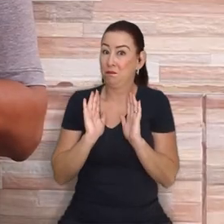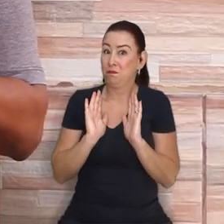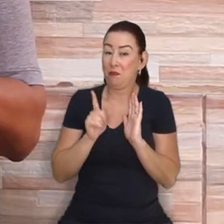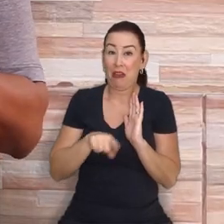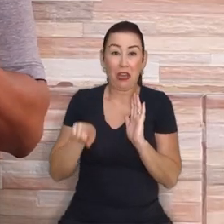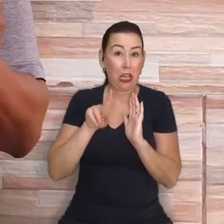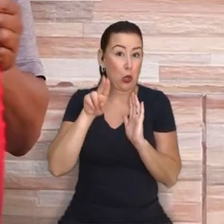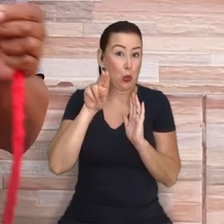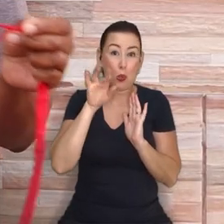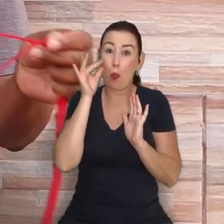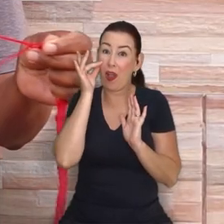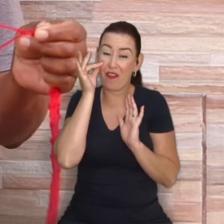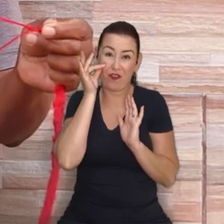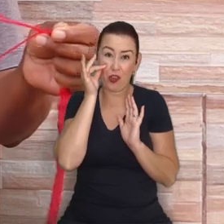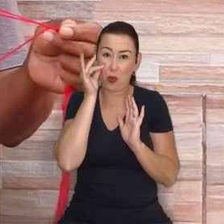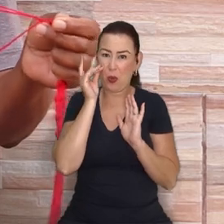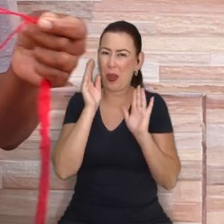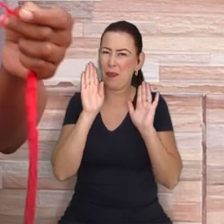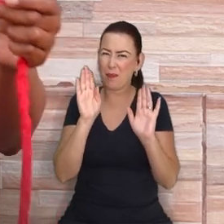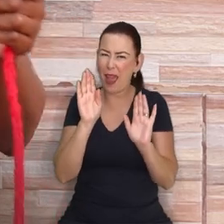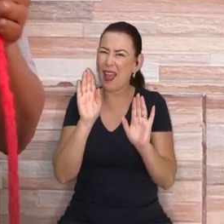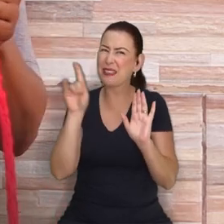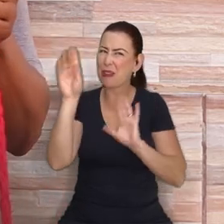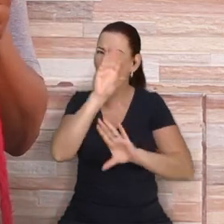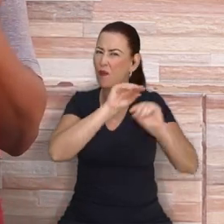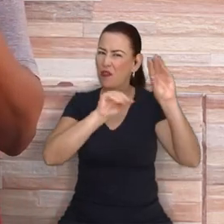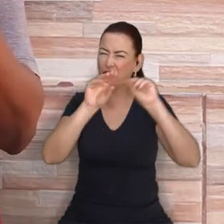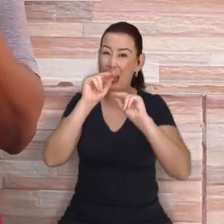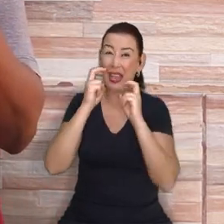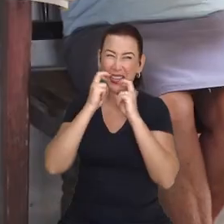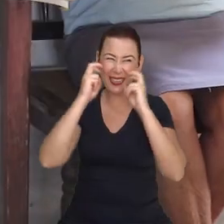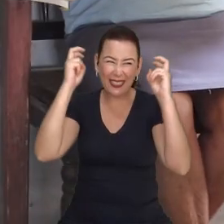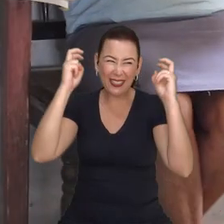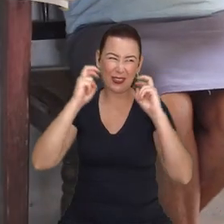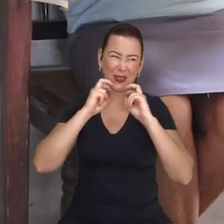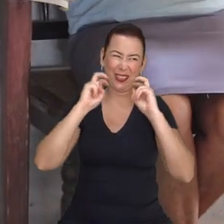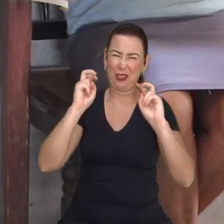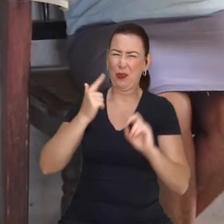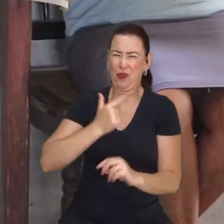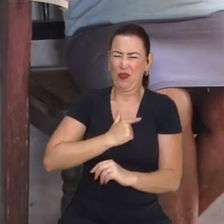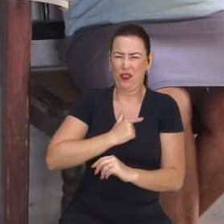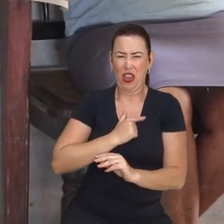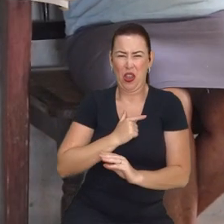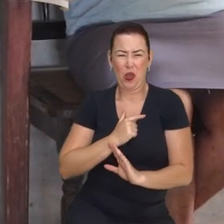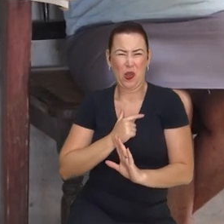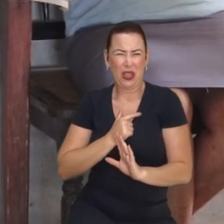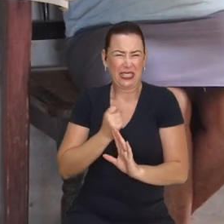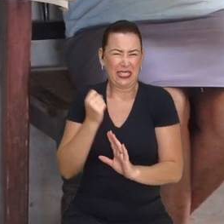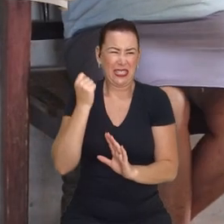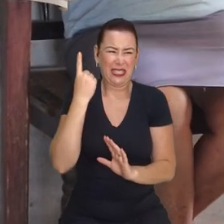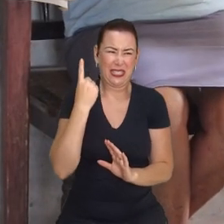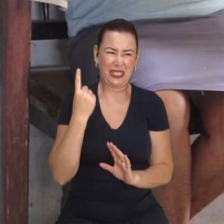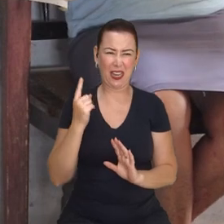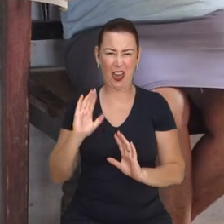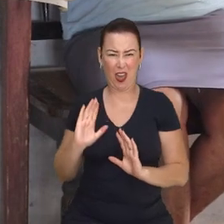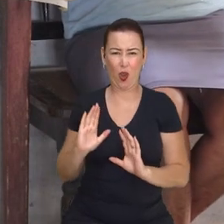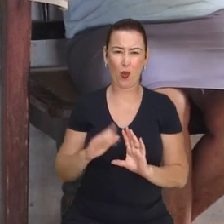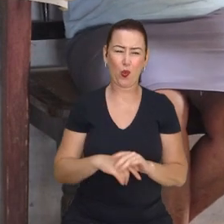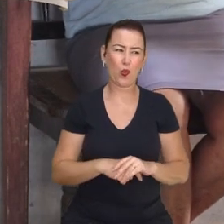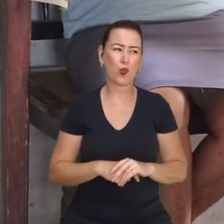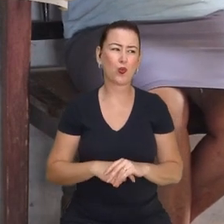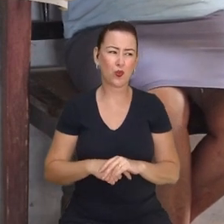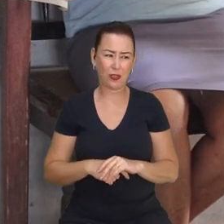viu. Só que os gritos dizem que era muito feio. Mas era um grito estranho. Ele, na mesma hora que ele